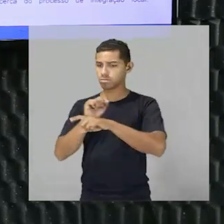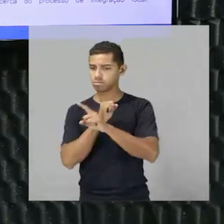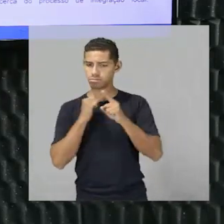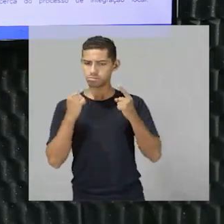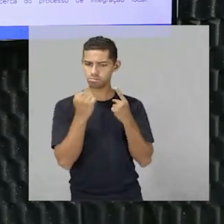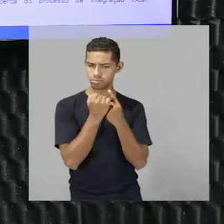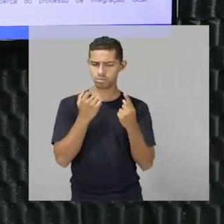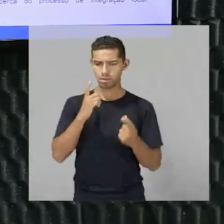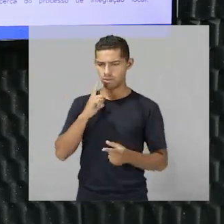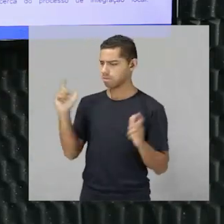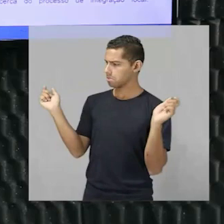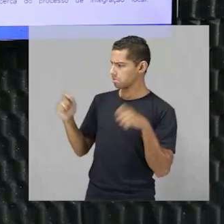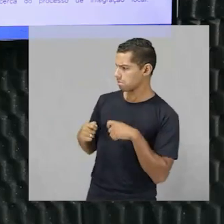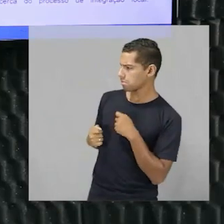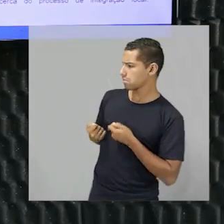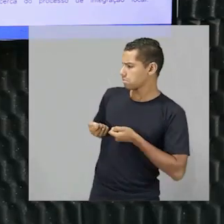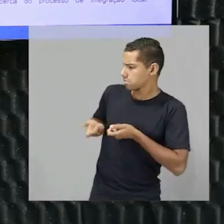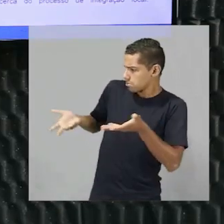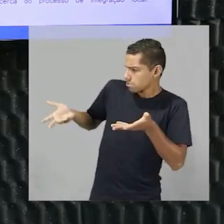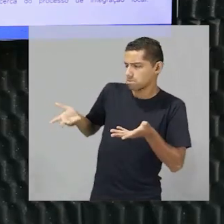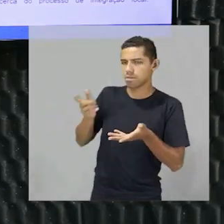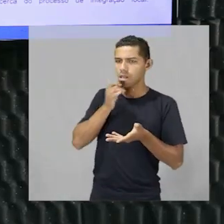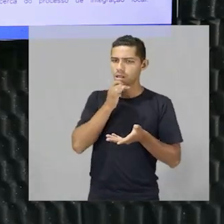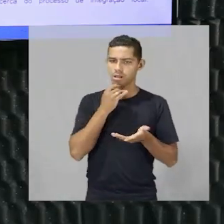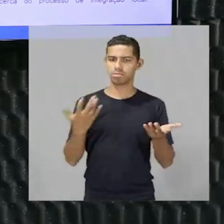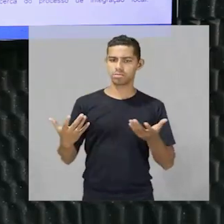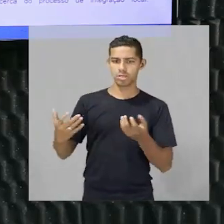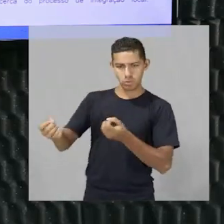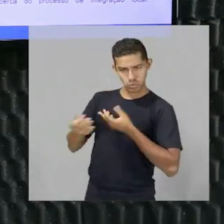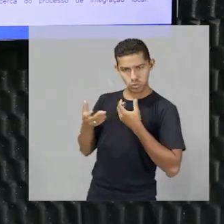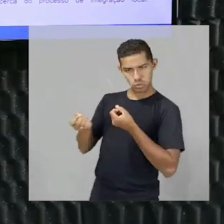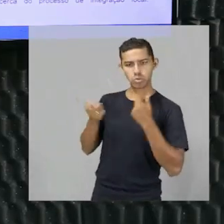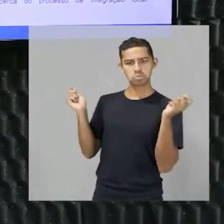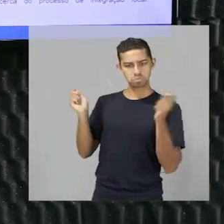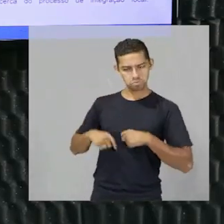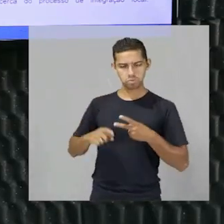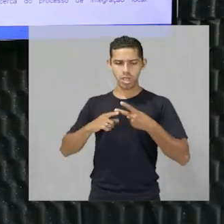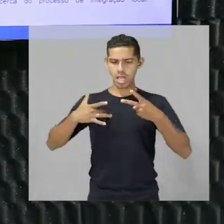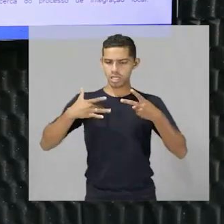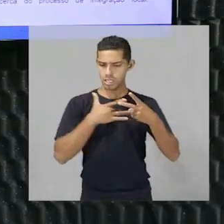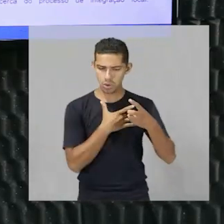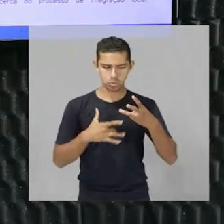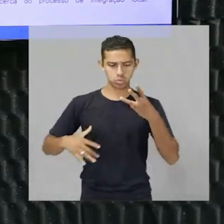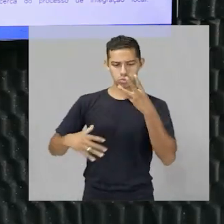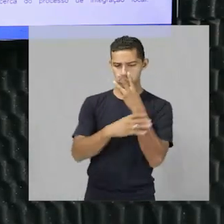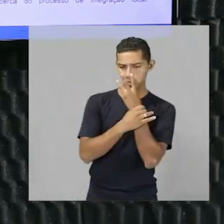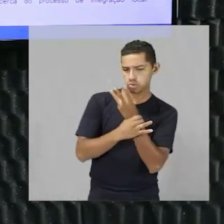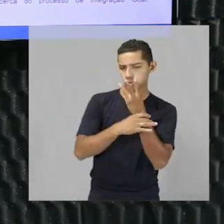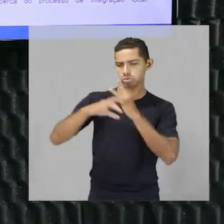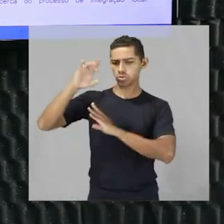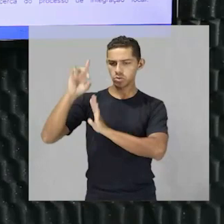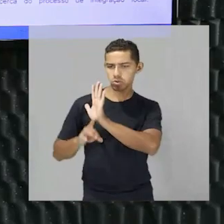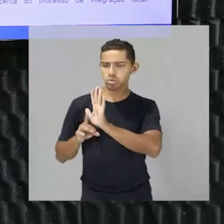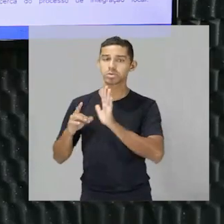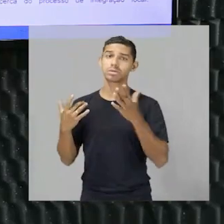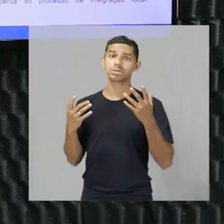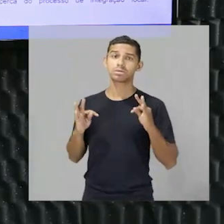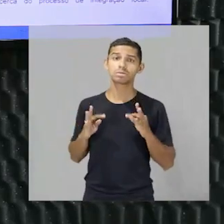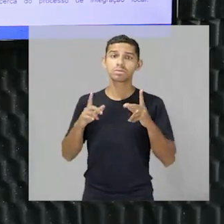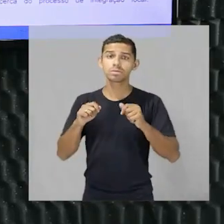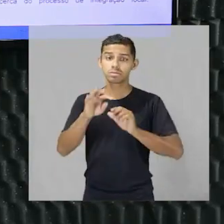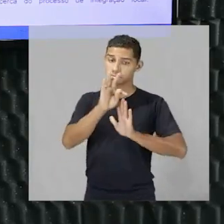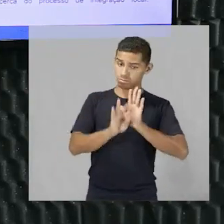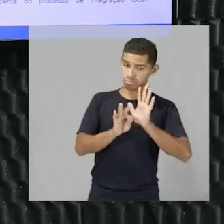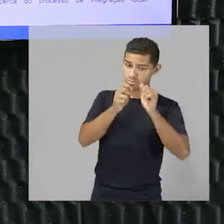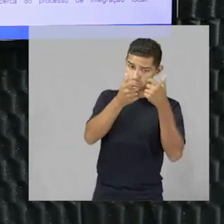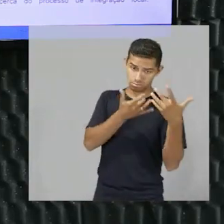chega, né, te propicia, como, por exemplo, acesso à educação, acesso à saúde, segurança, dignidade. Tá? Então o texto está te